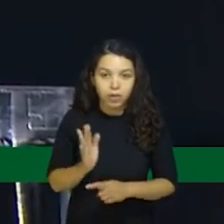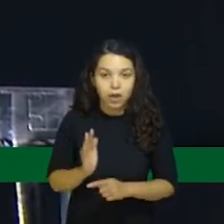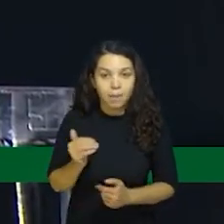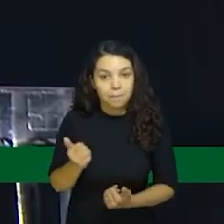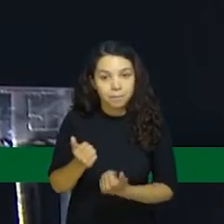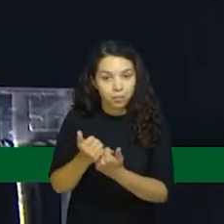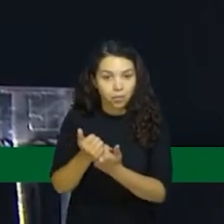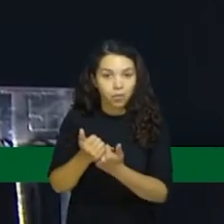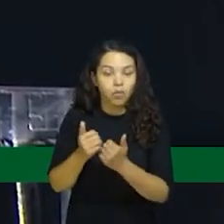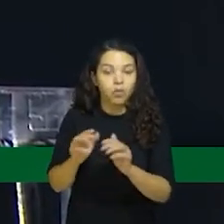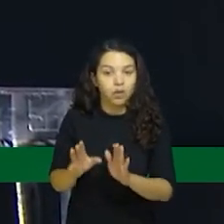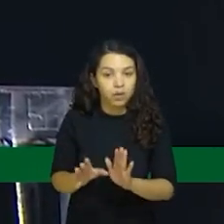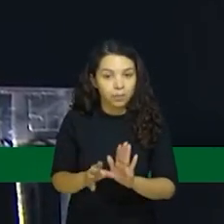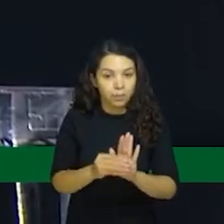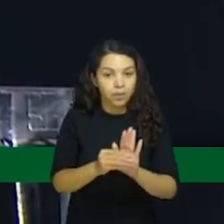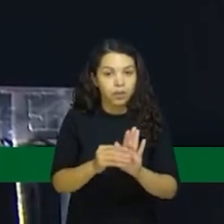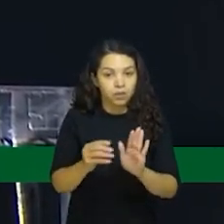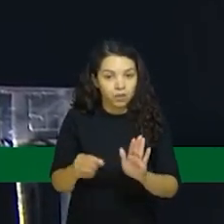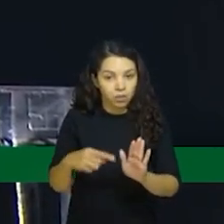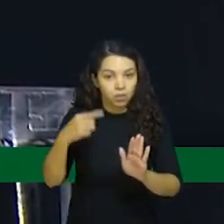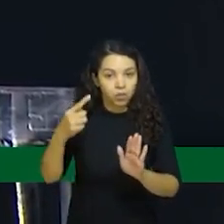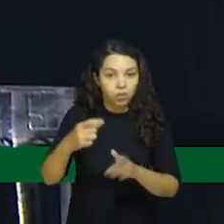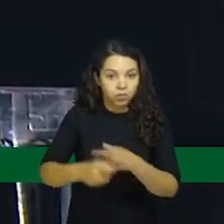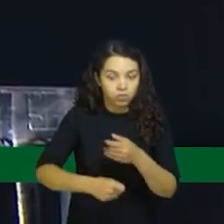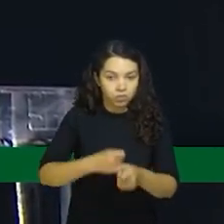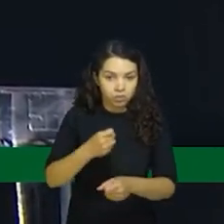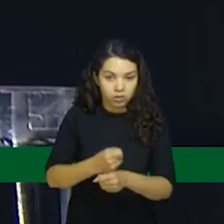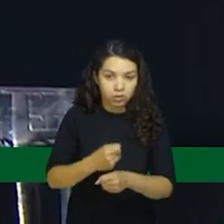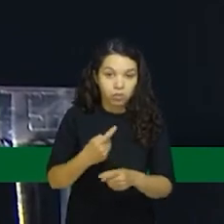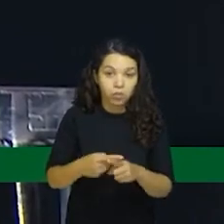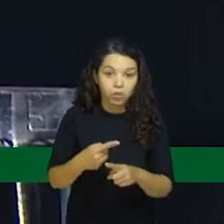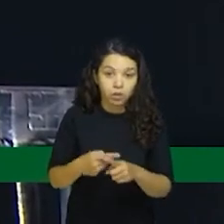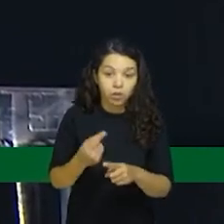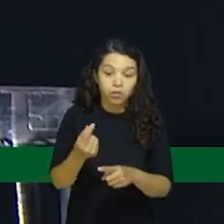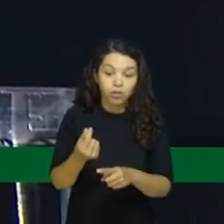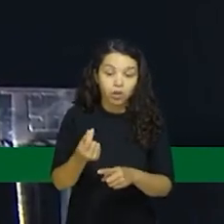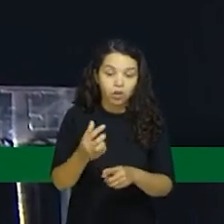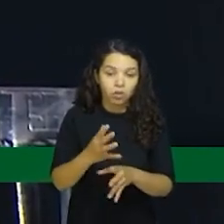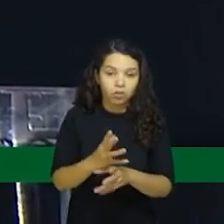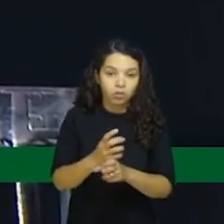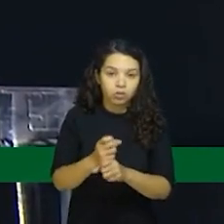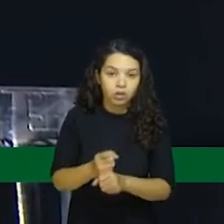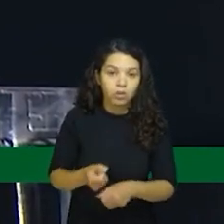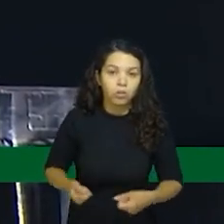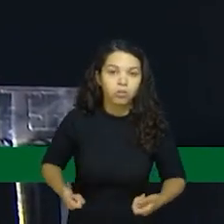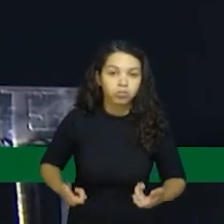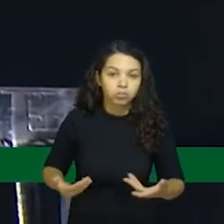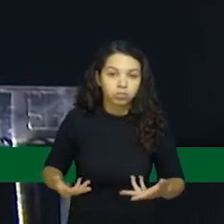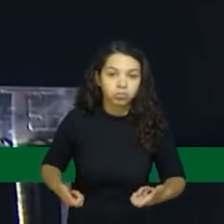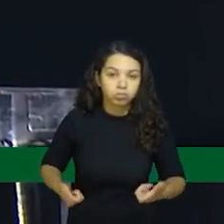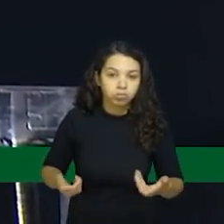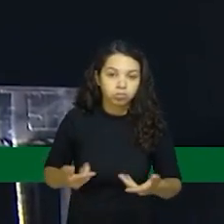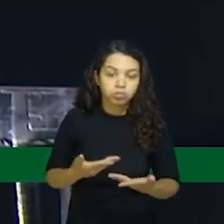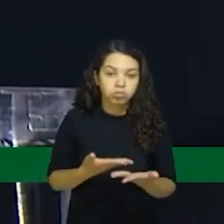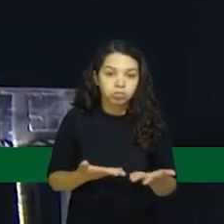ano, pois o valor total da construção dessa nova UTI